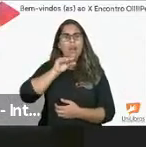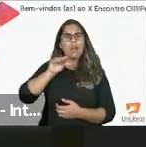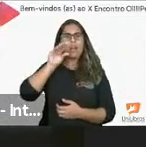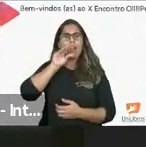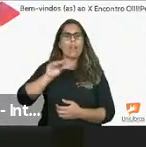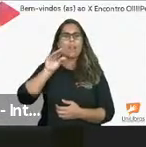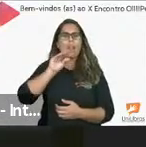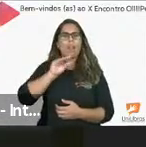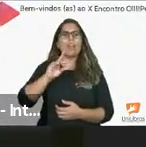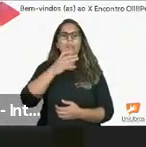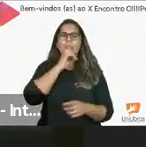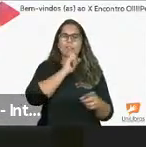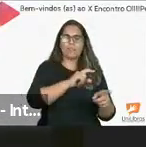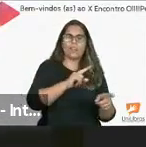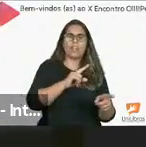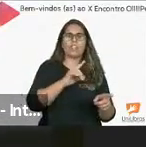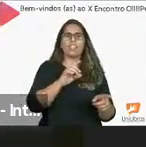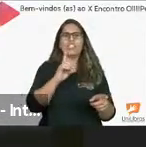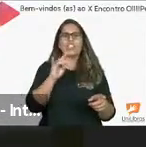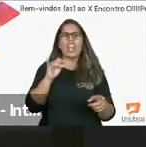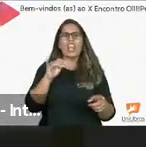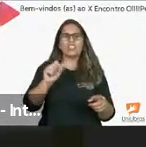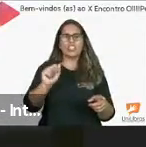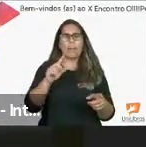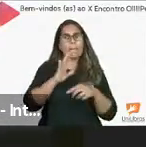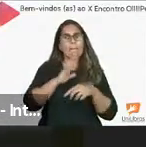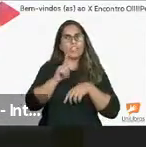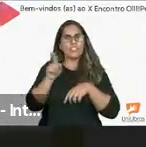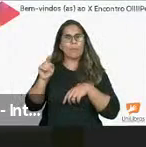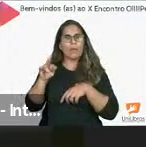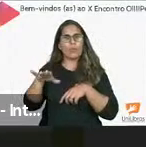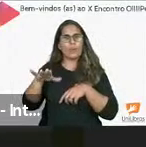de Freire mais dialética do que Maturana.